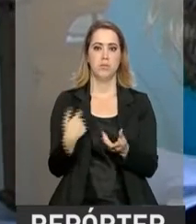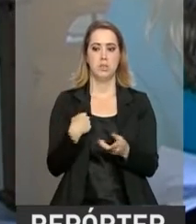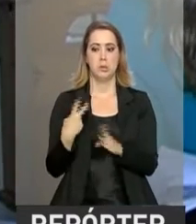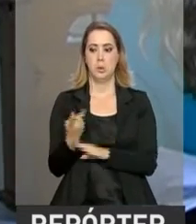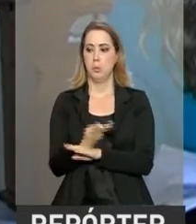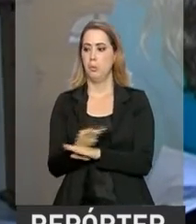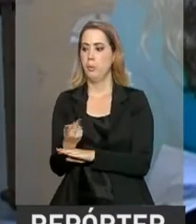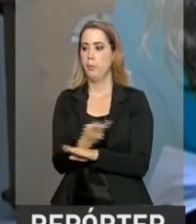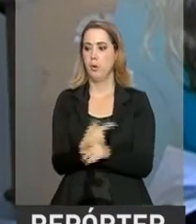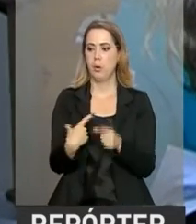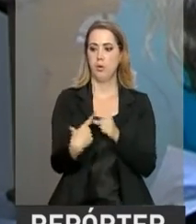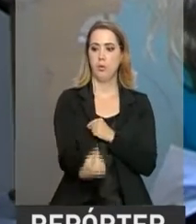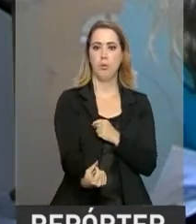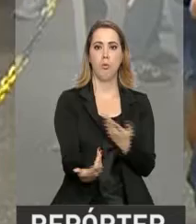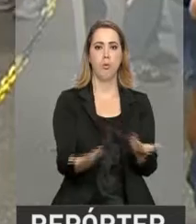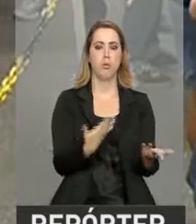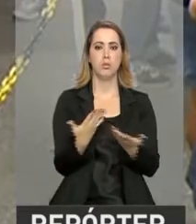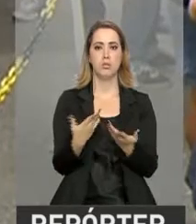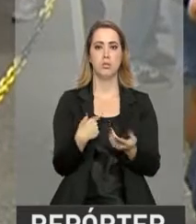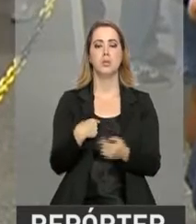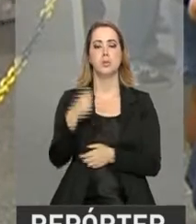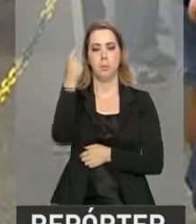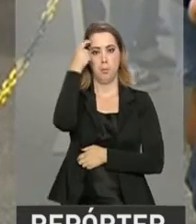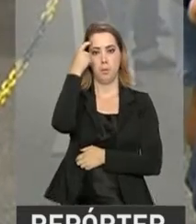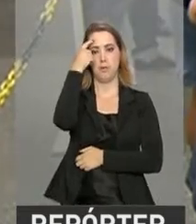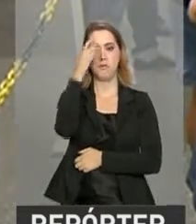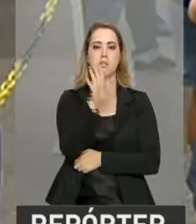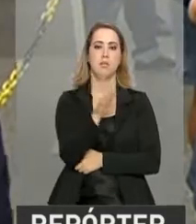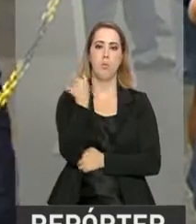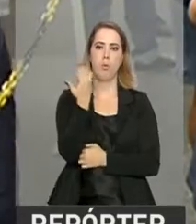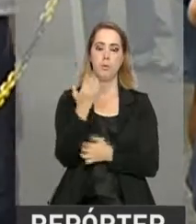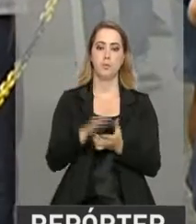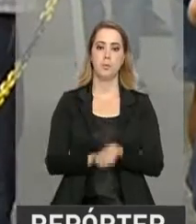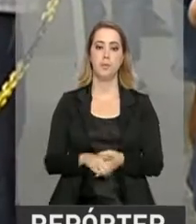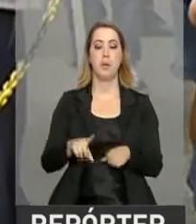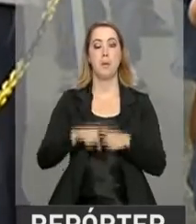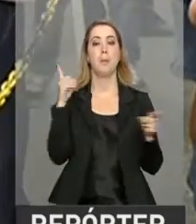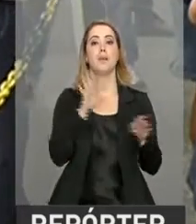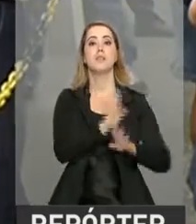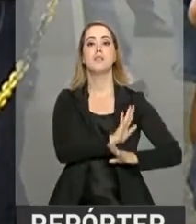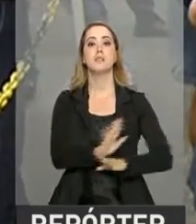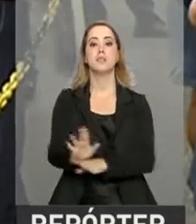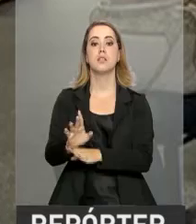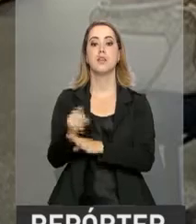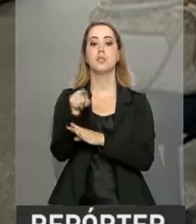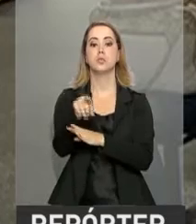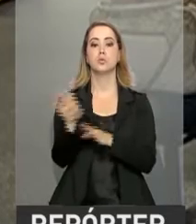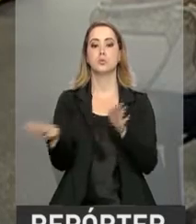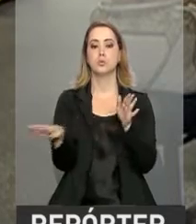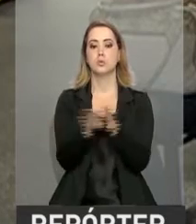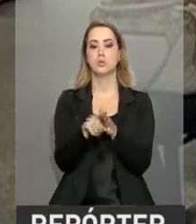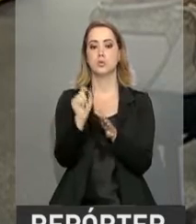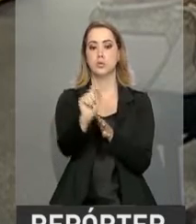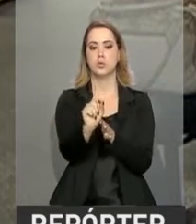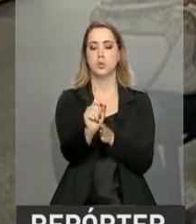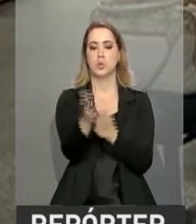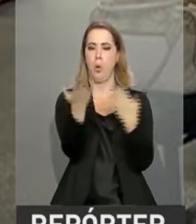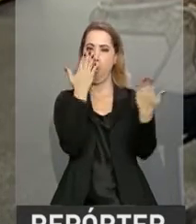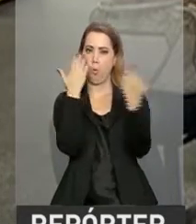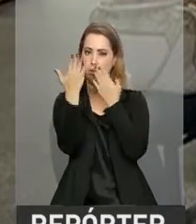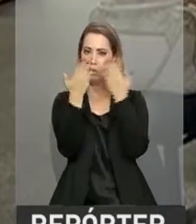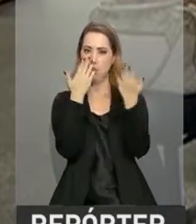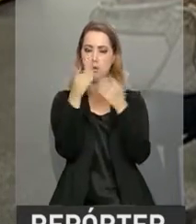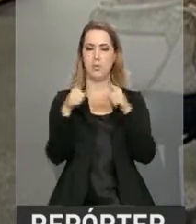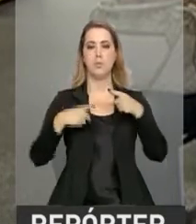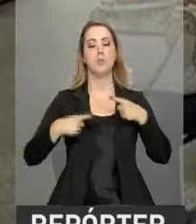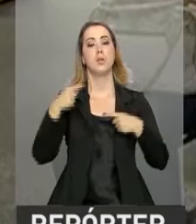Então eu pensei em tirar minha vida. E a ajuda chegou. Por meio da terapia, serviço oferecido de graça por este hospital